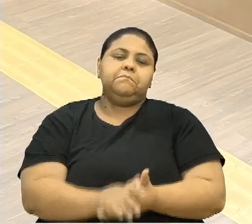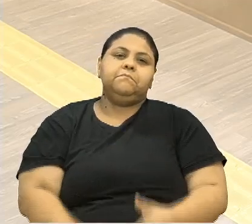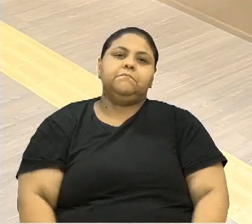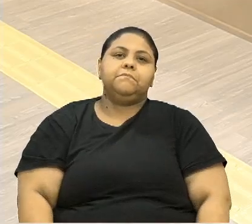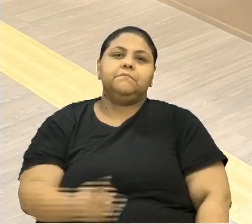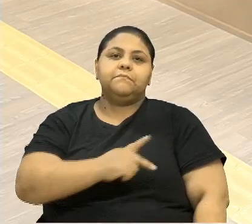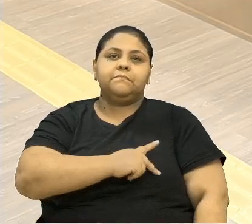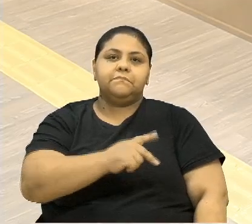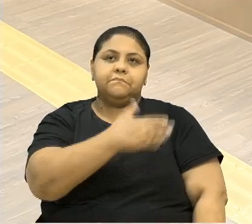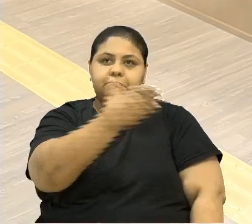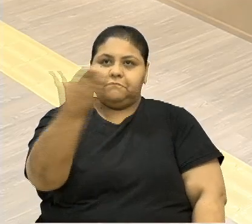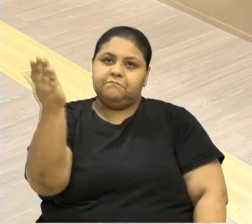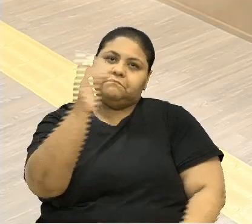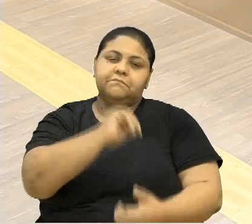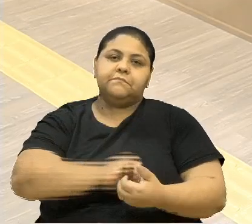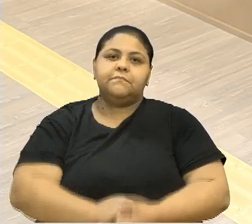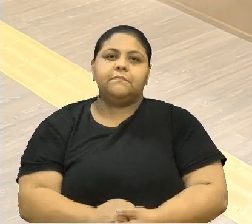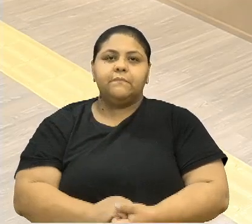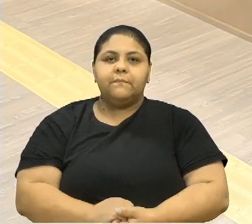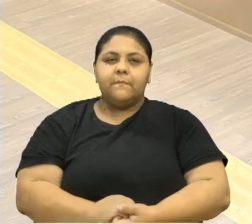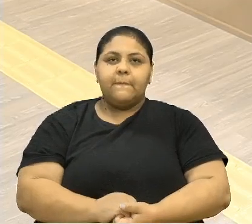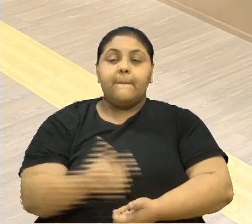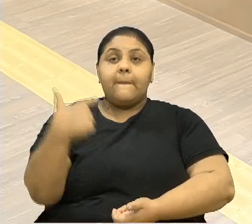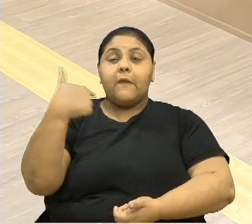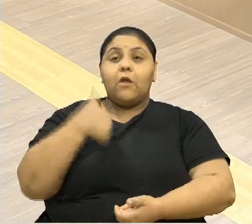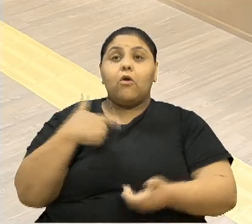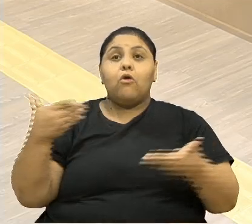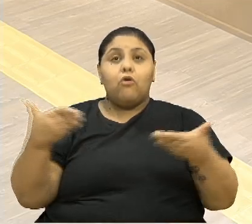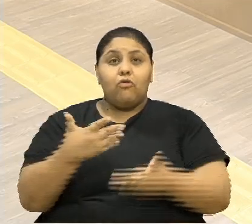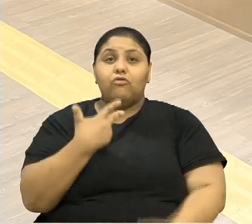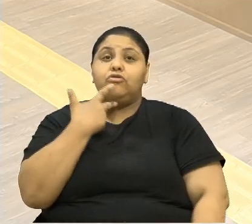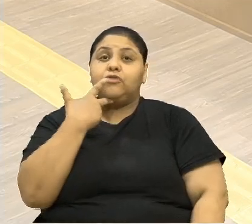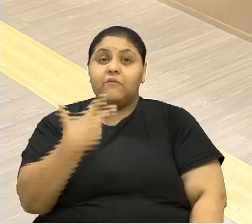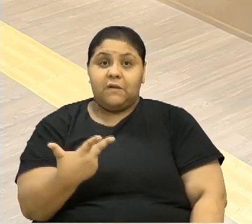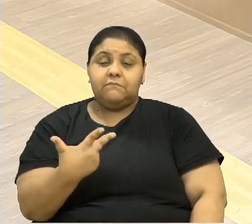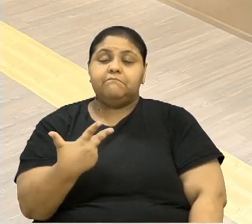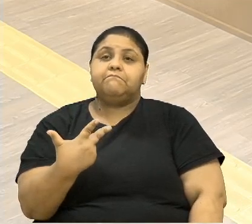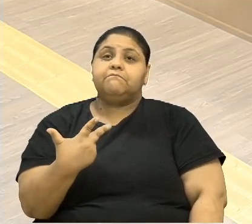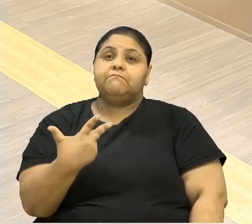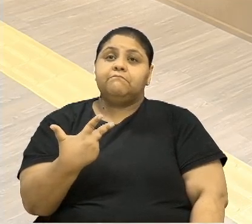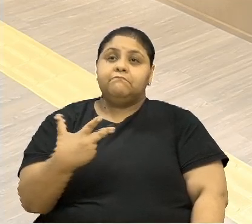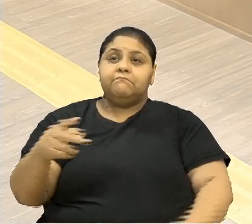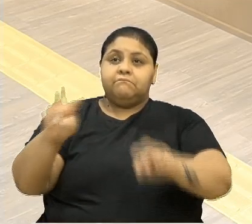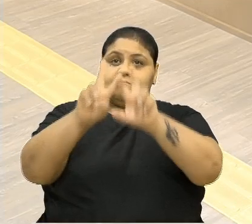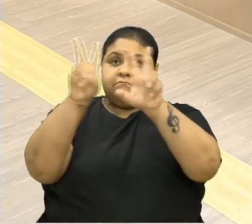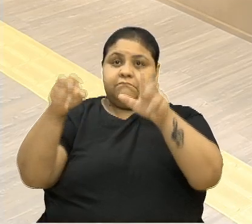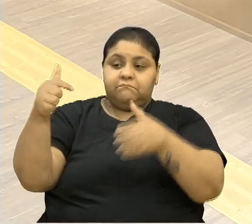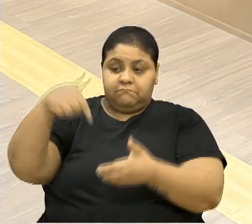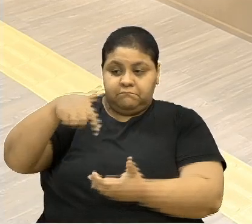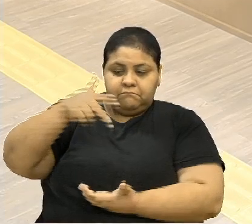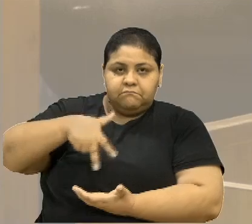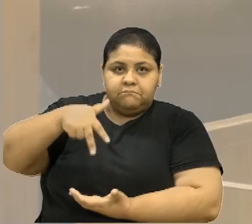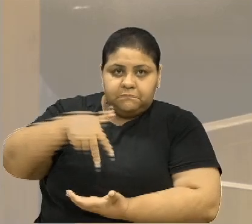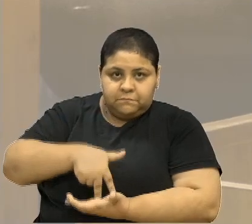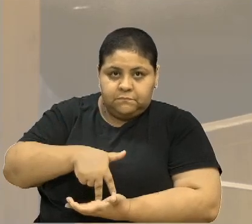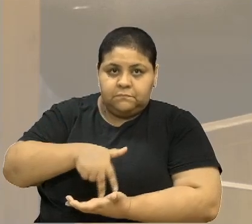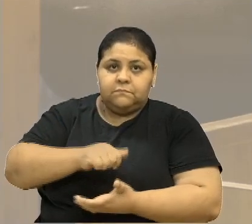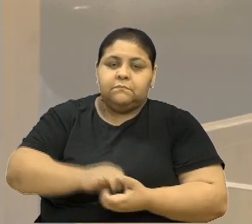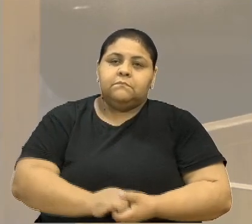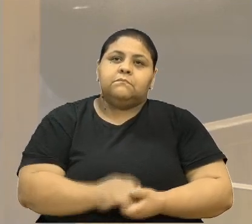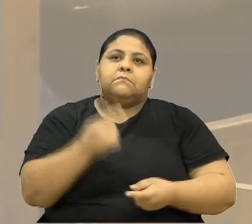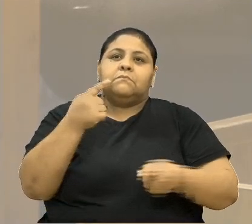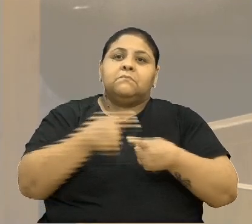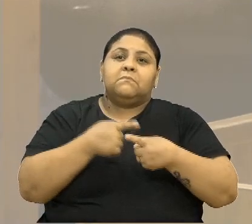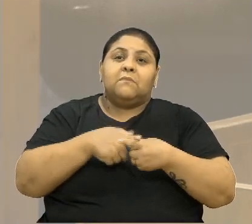Senhor presidente, senhoras e senhores vereadores, eu faço questão de vir falar sobre esse tema na tribuna, porque é